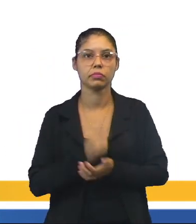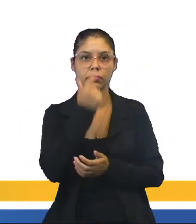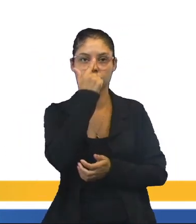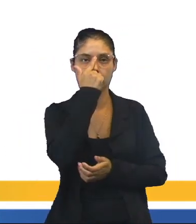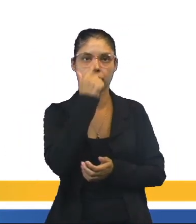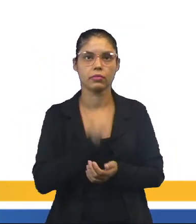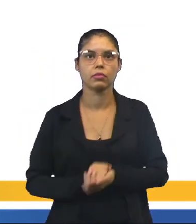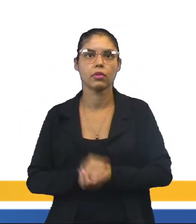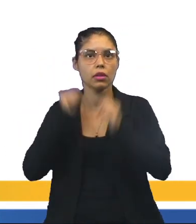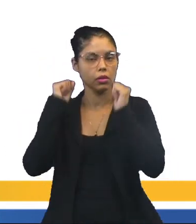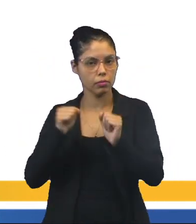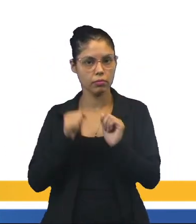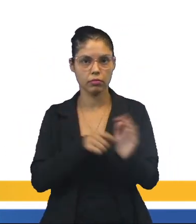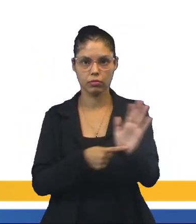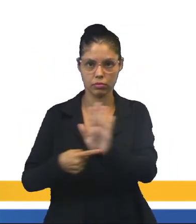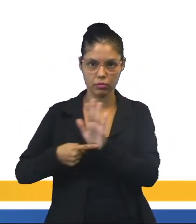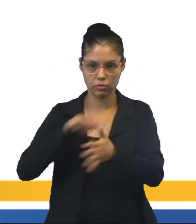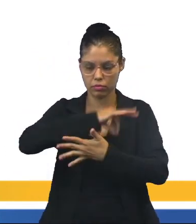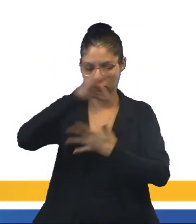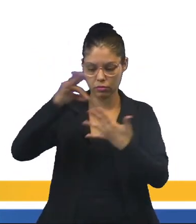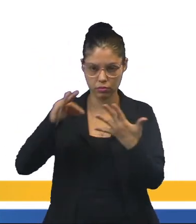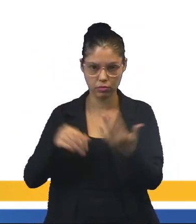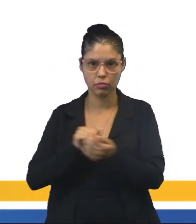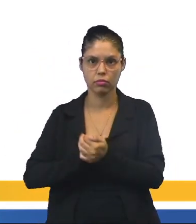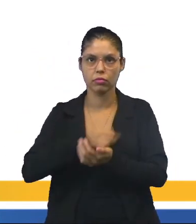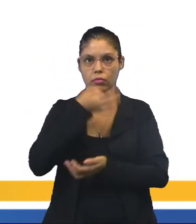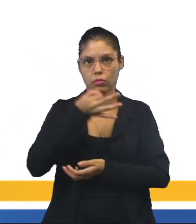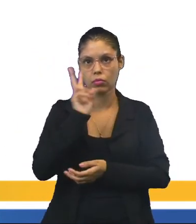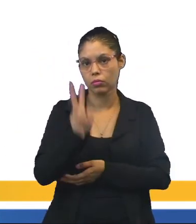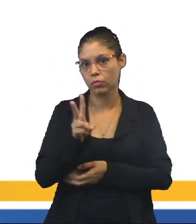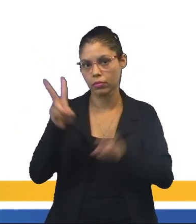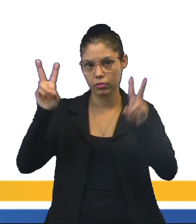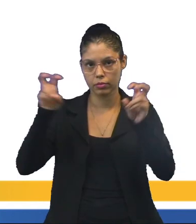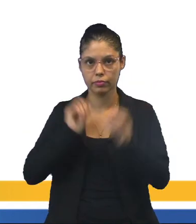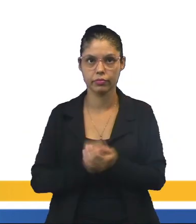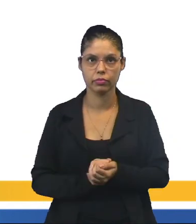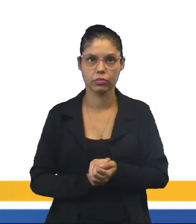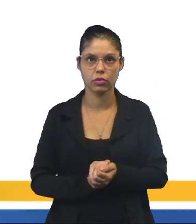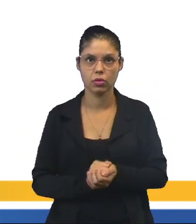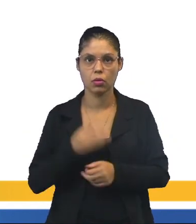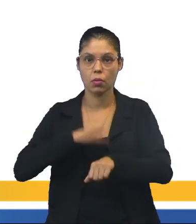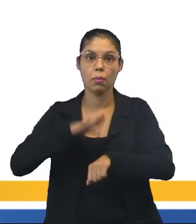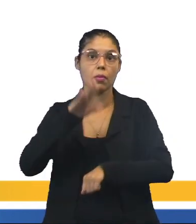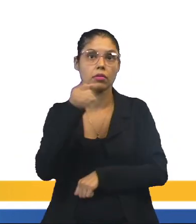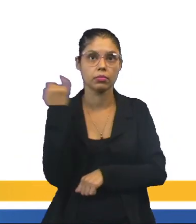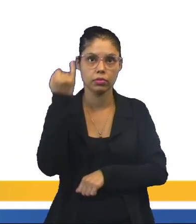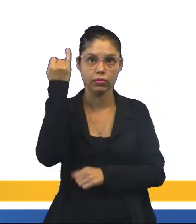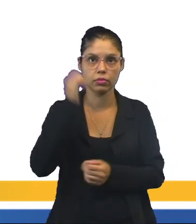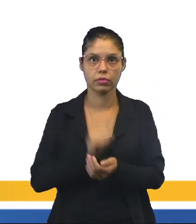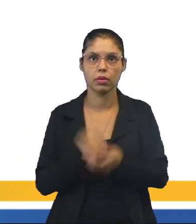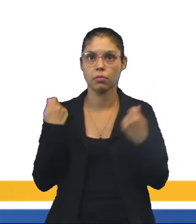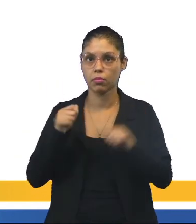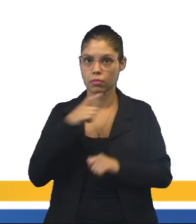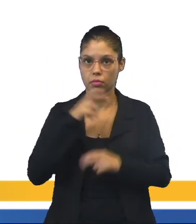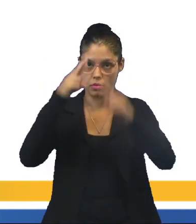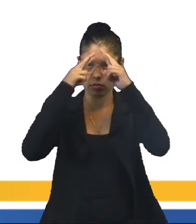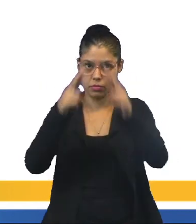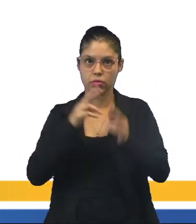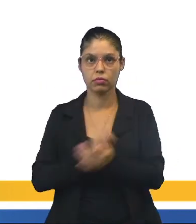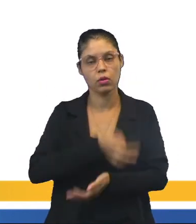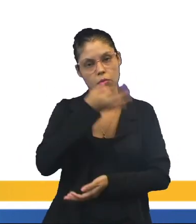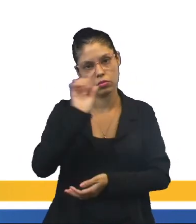assunto. Podem existir diversas opiniões sobre o mesmo tema. E o mais importante, deve haver respeito